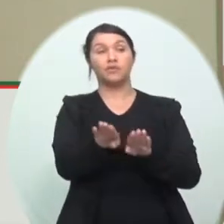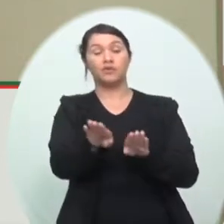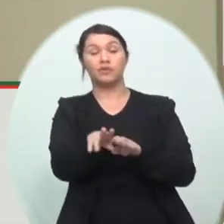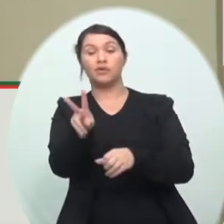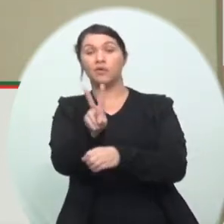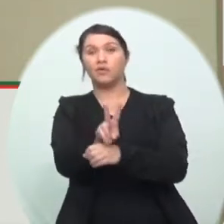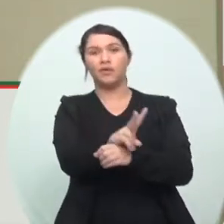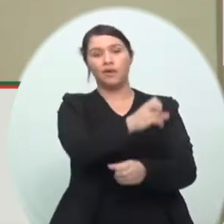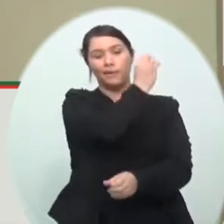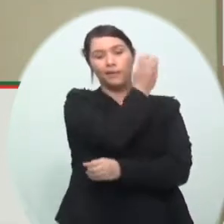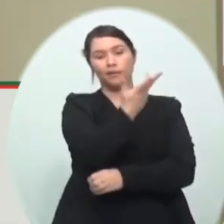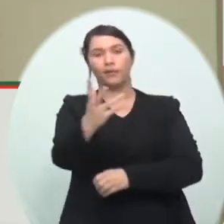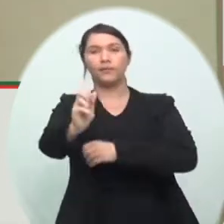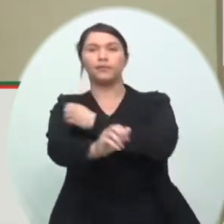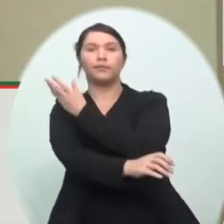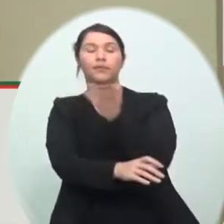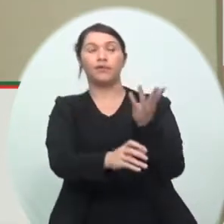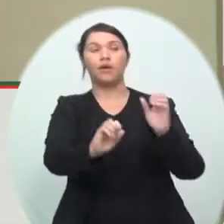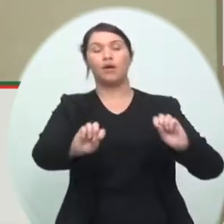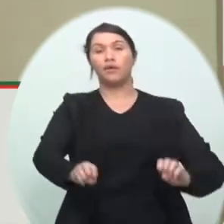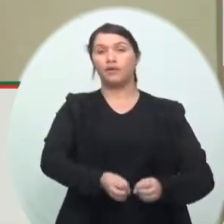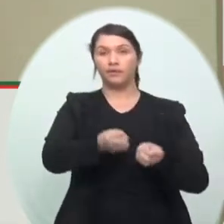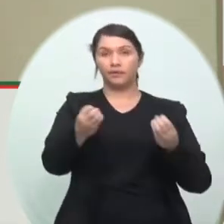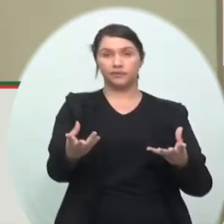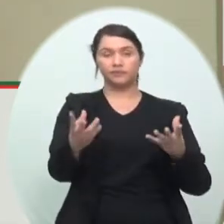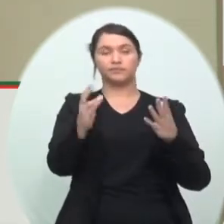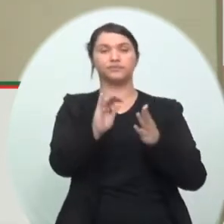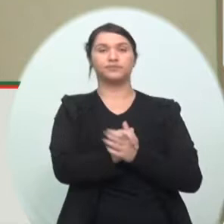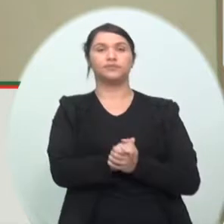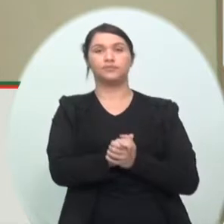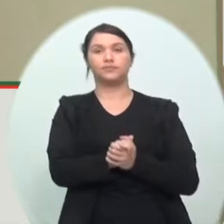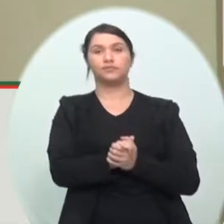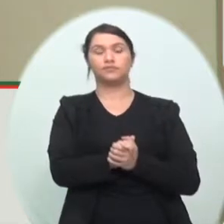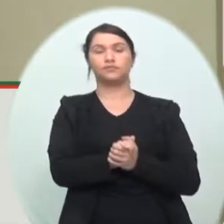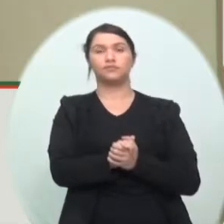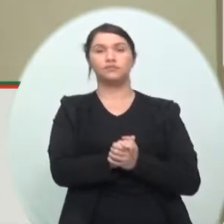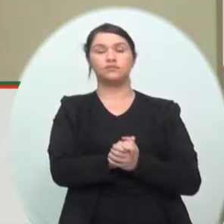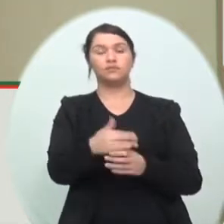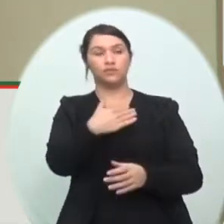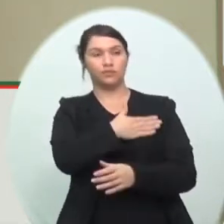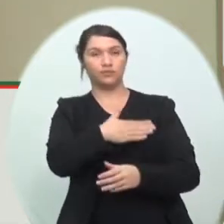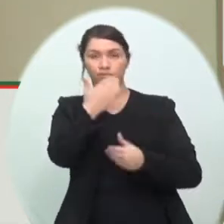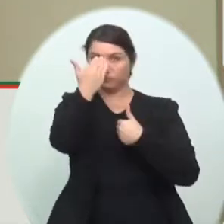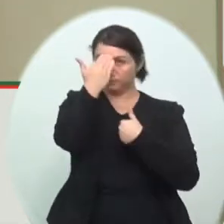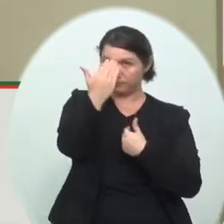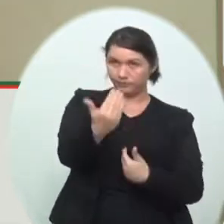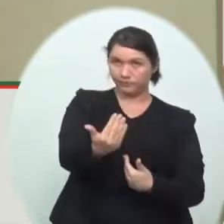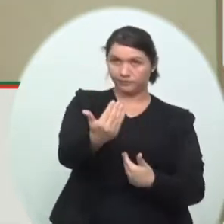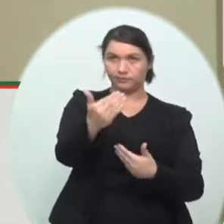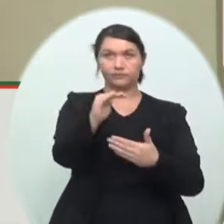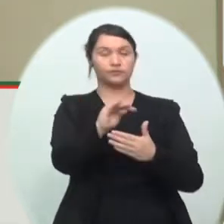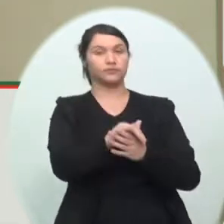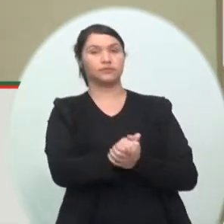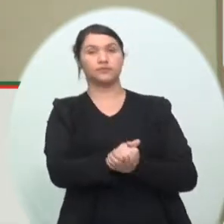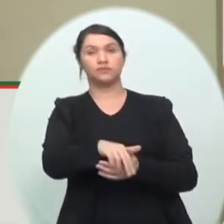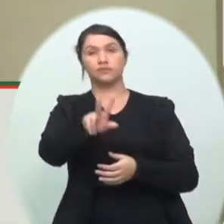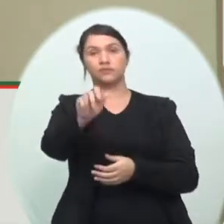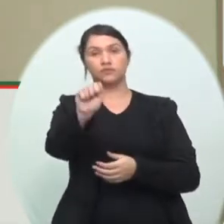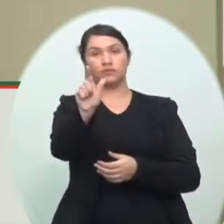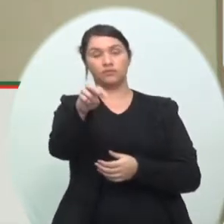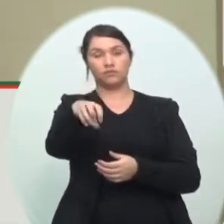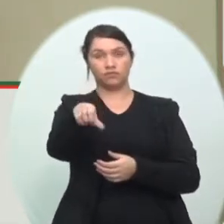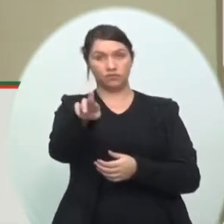ambiente. Dentro desta linha, que é a nossa referência, eu quero agradecer também ao convite feito pelo Valmor o mês